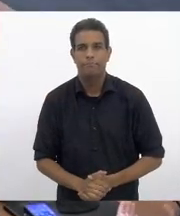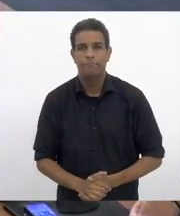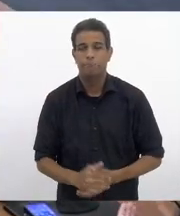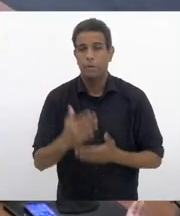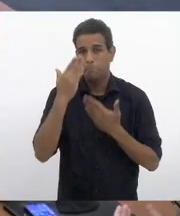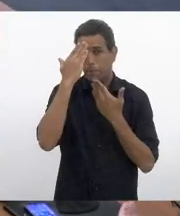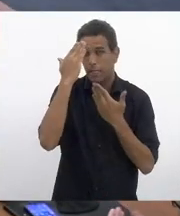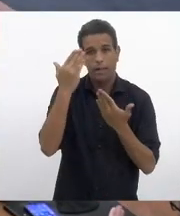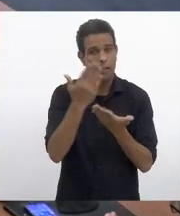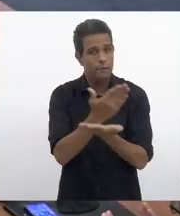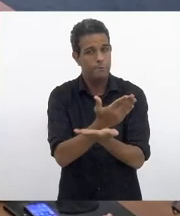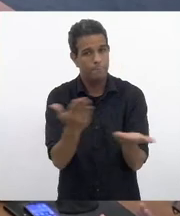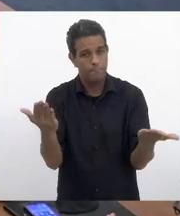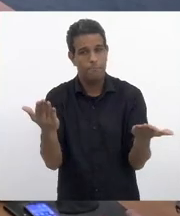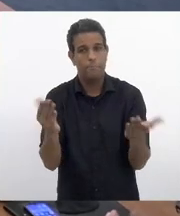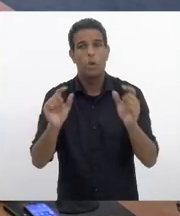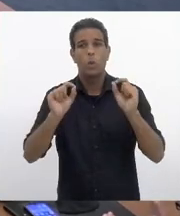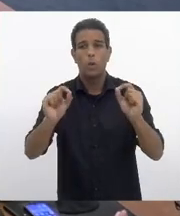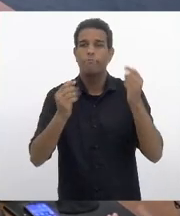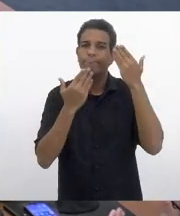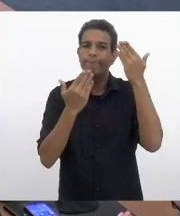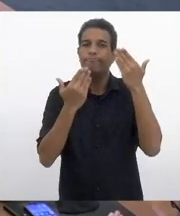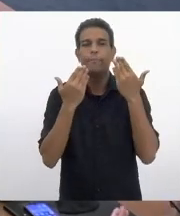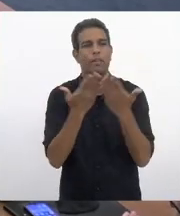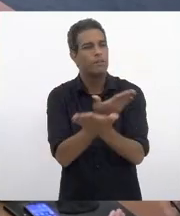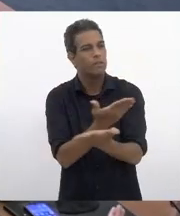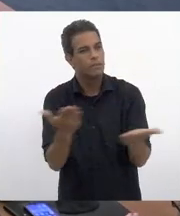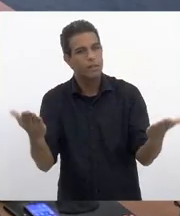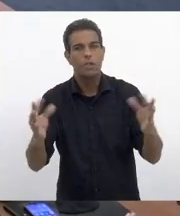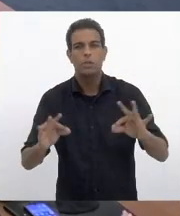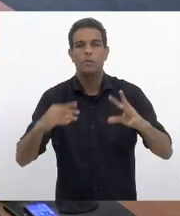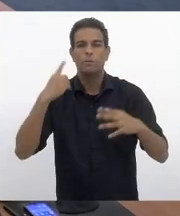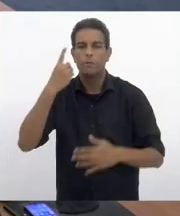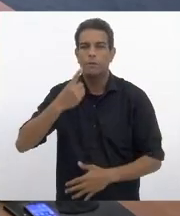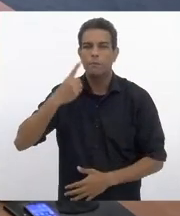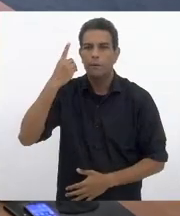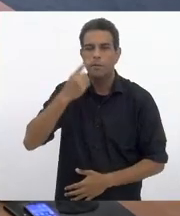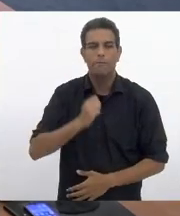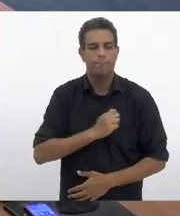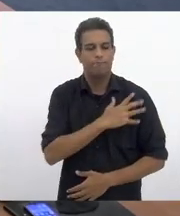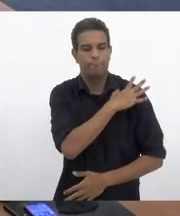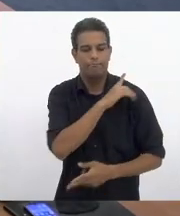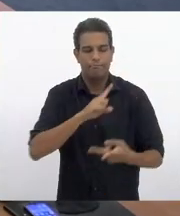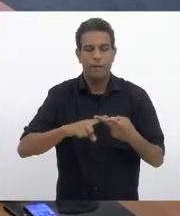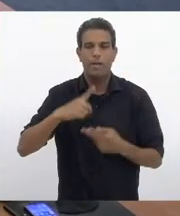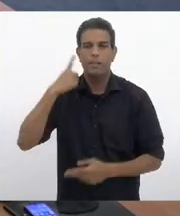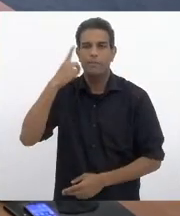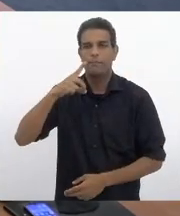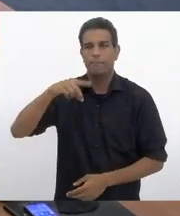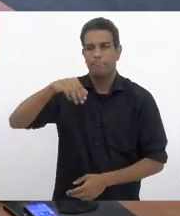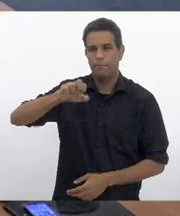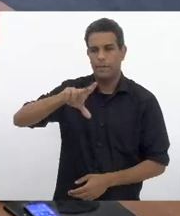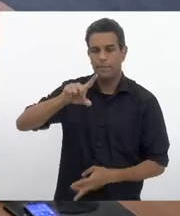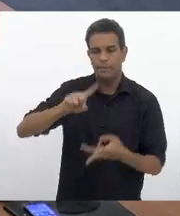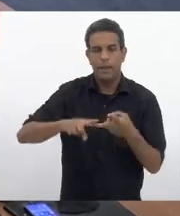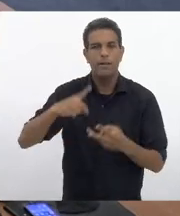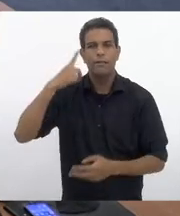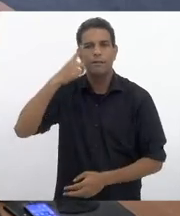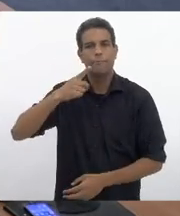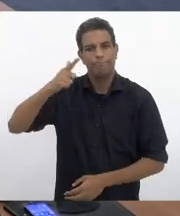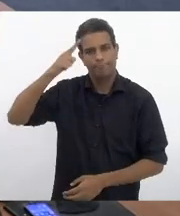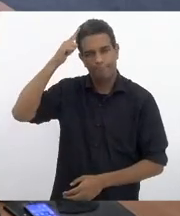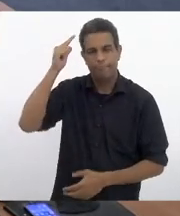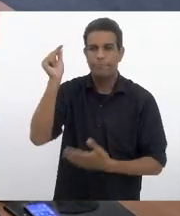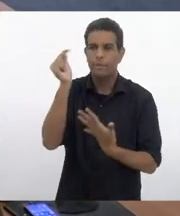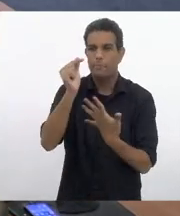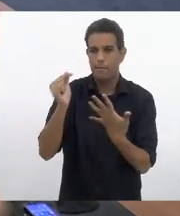Obrigado, Coronel Salema. Quero agradecer mais uma vez ao deputado Coronel Salema, deputado Marcelo Dino, deputado Luiz Paulo, aos